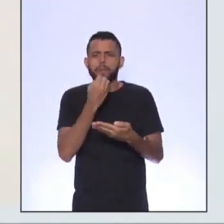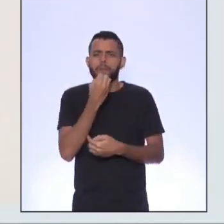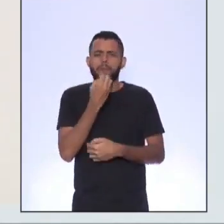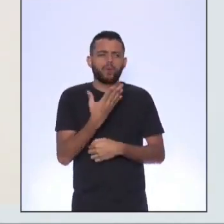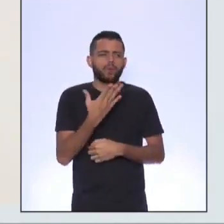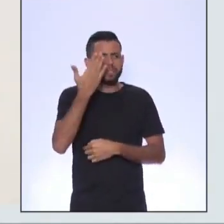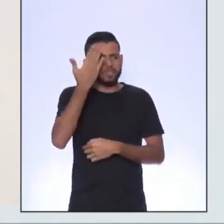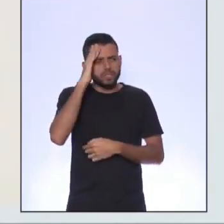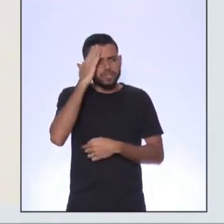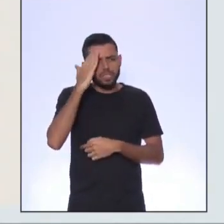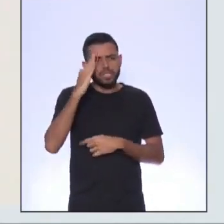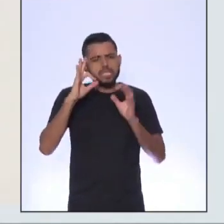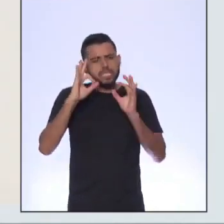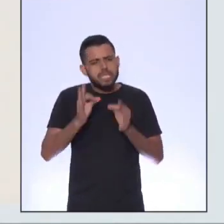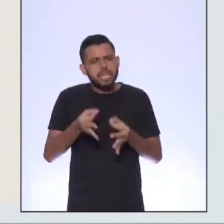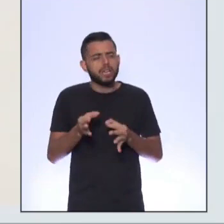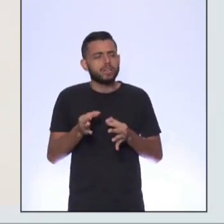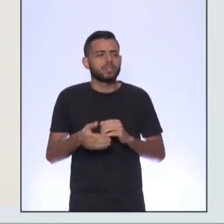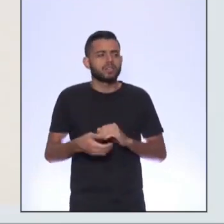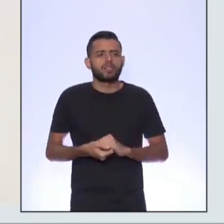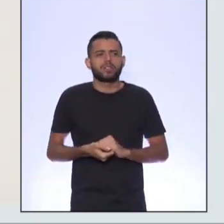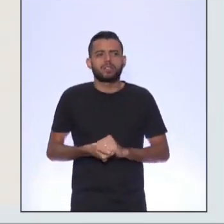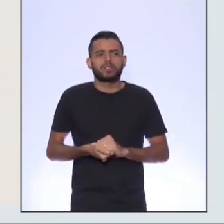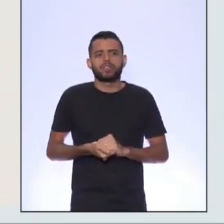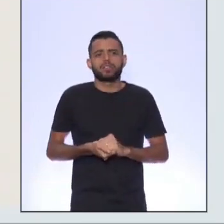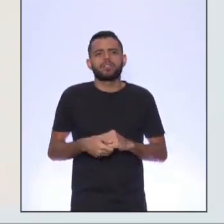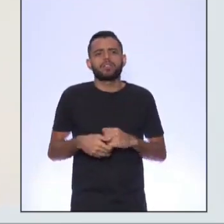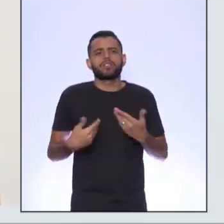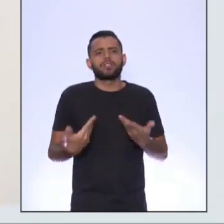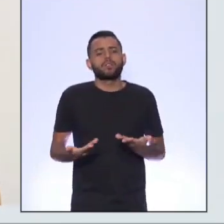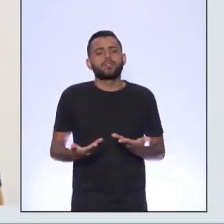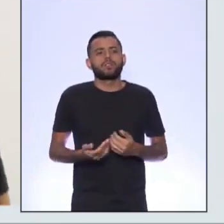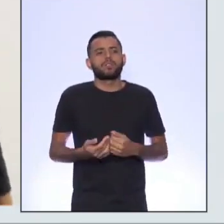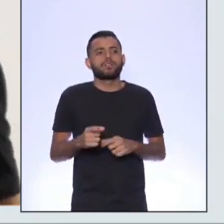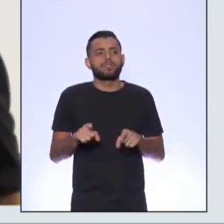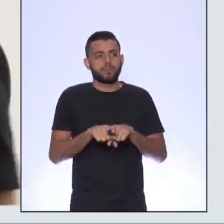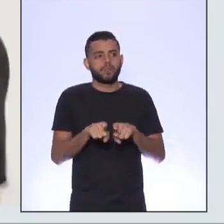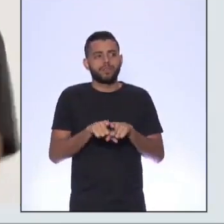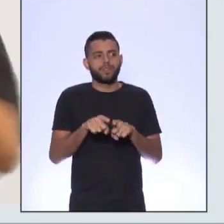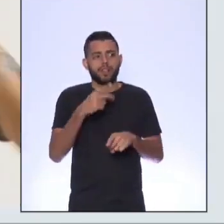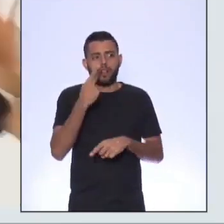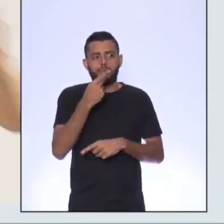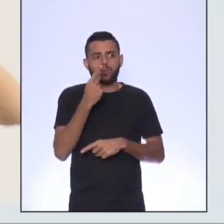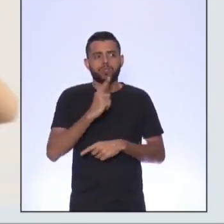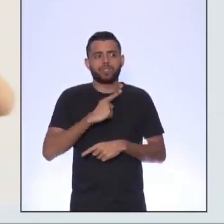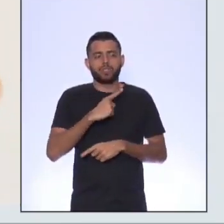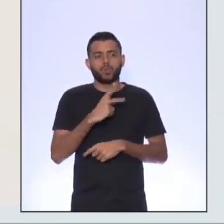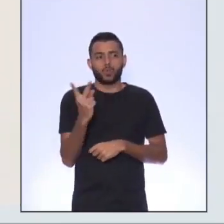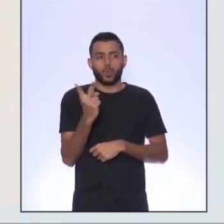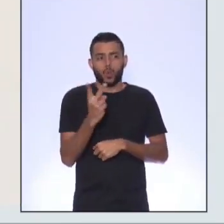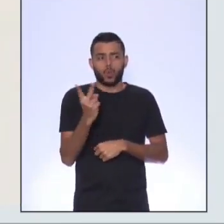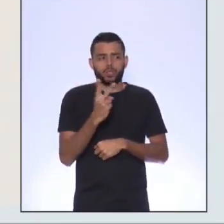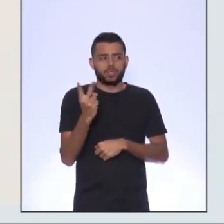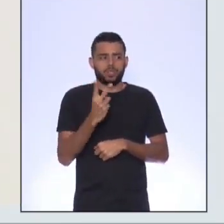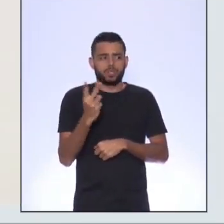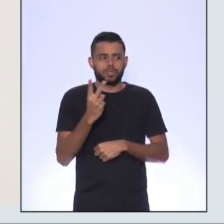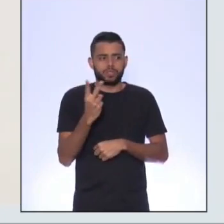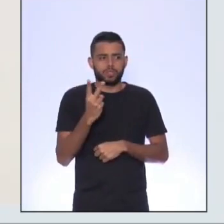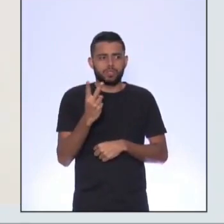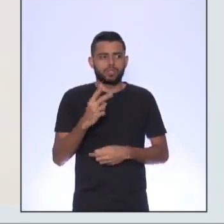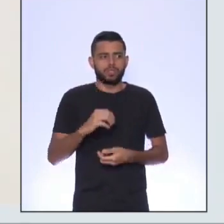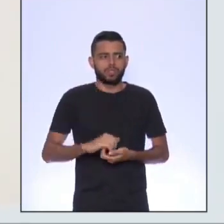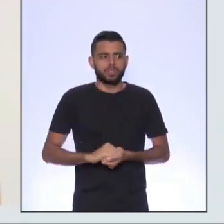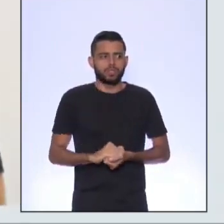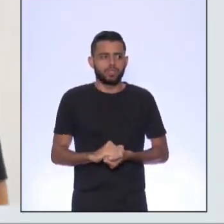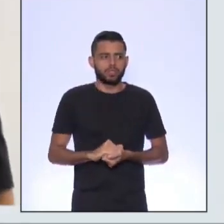compreender corretamente um texto, certo? Aí nós falamos que existem dois tipos básicos de texto escrito.